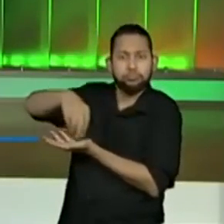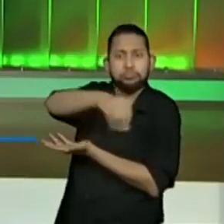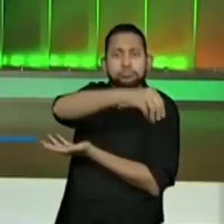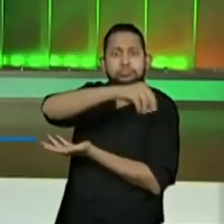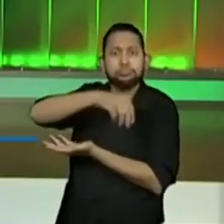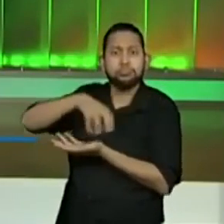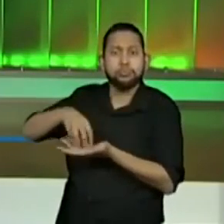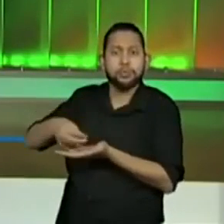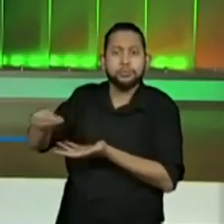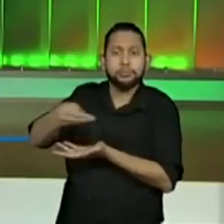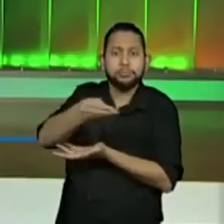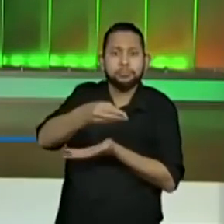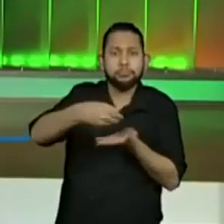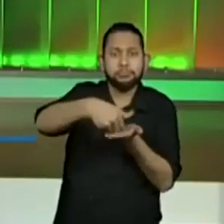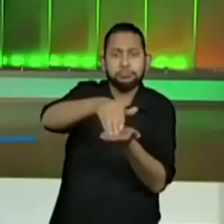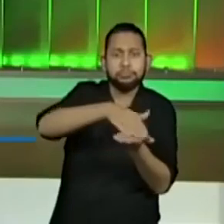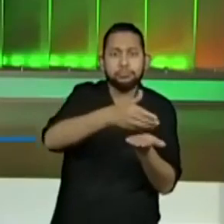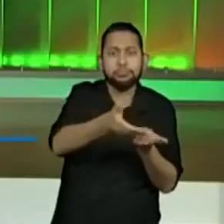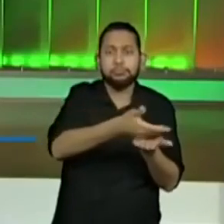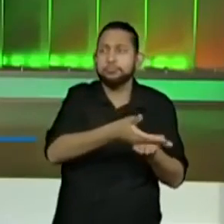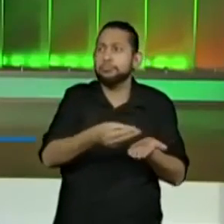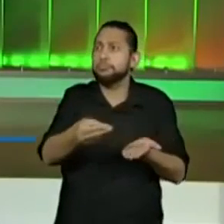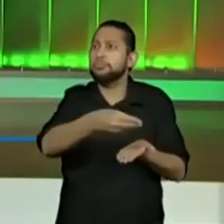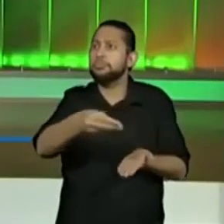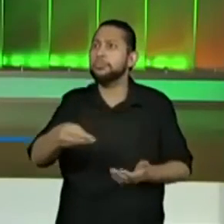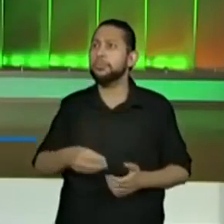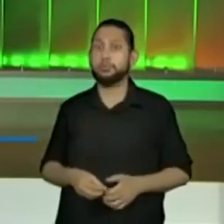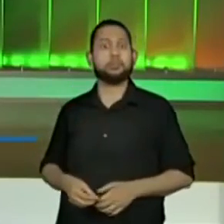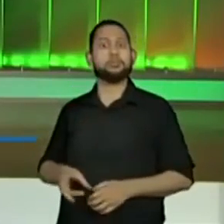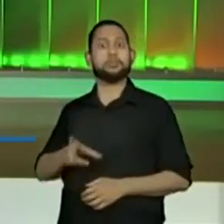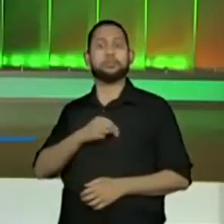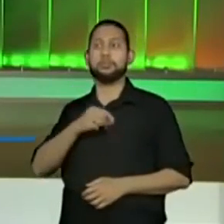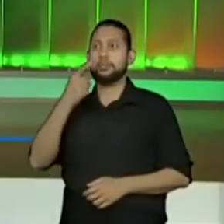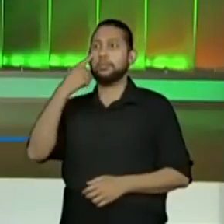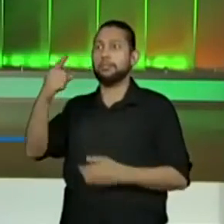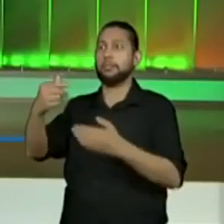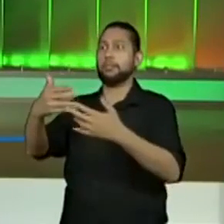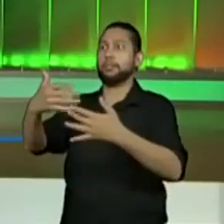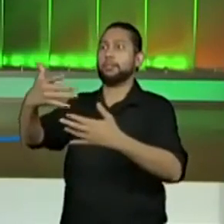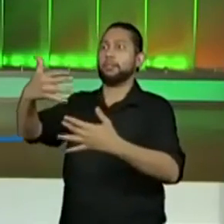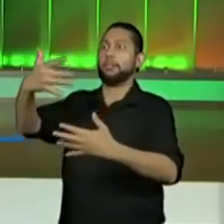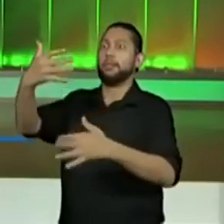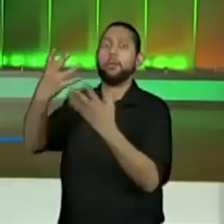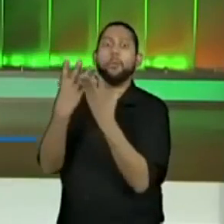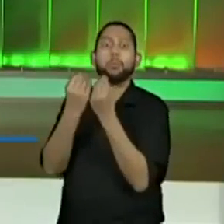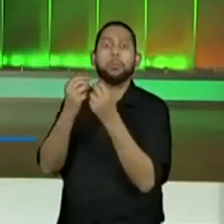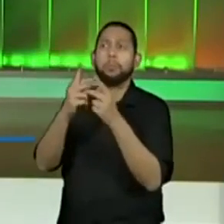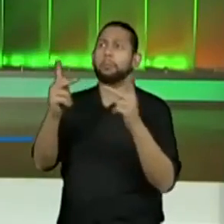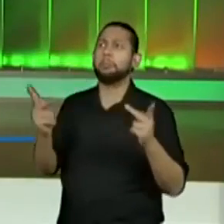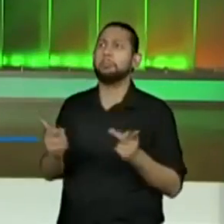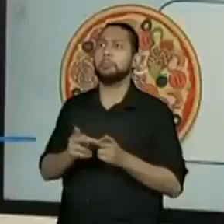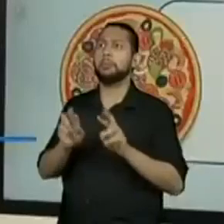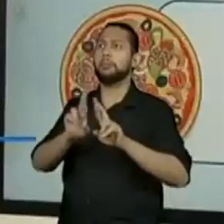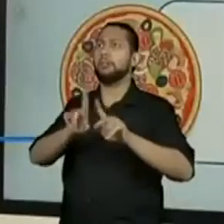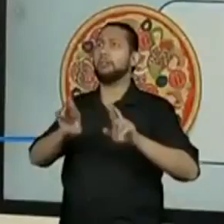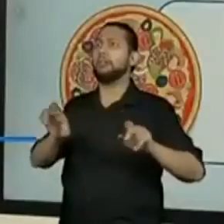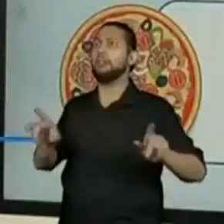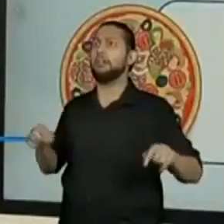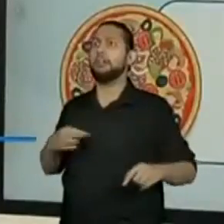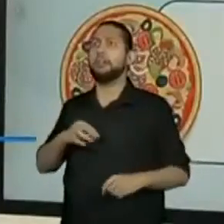as professoras estão passando um cardápio bem grande aqui de sabores de pizza eu